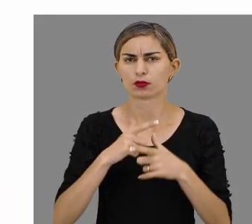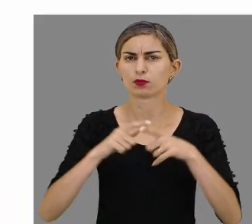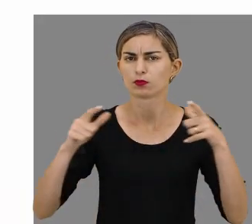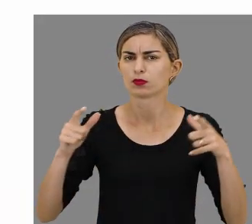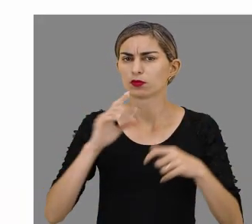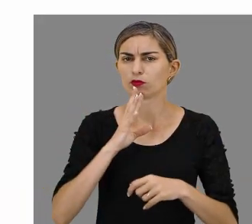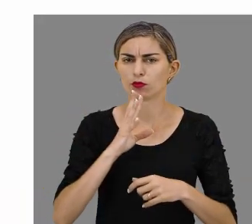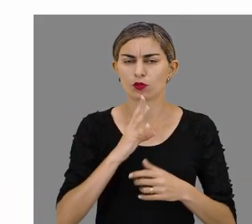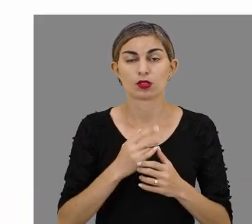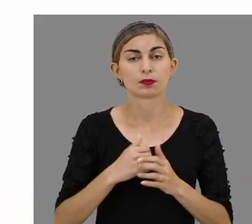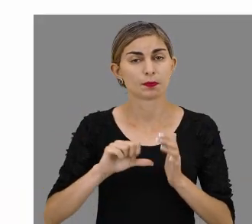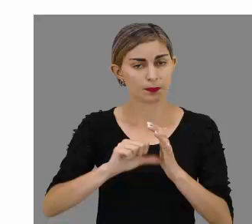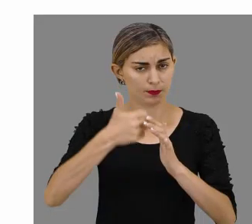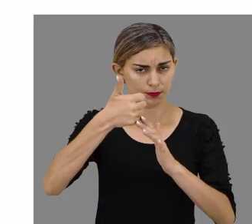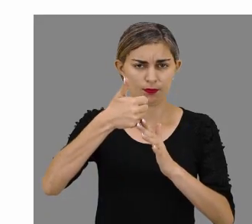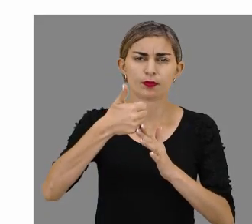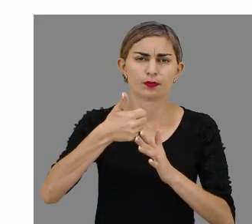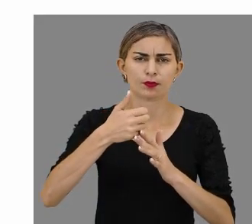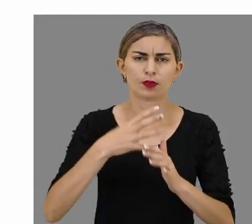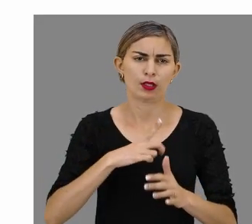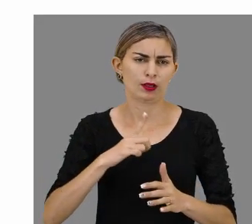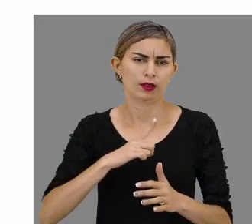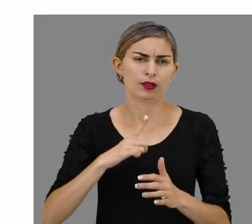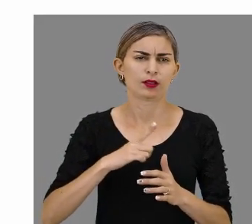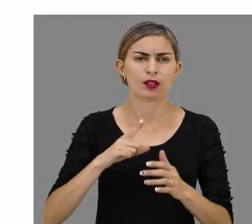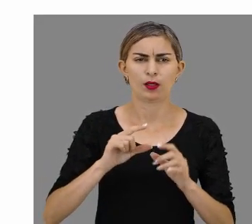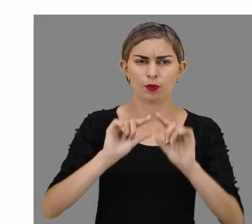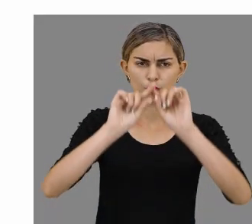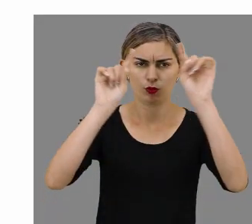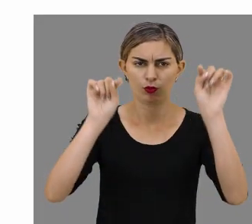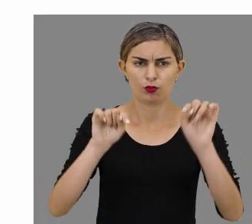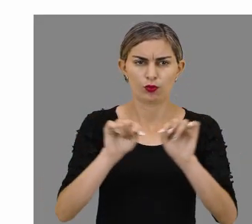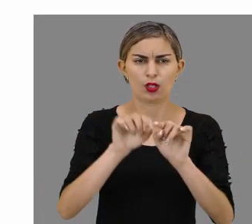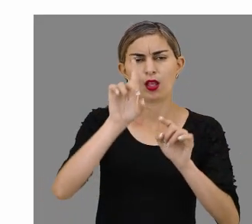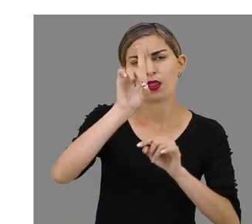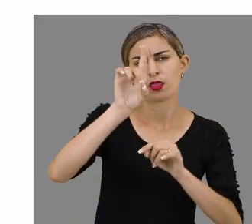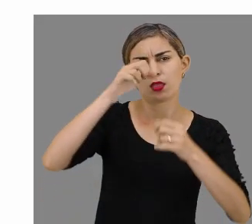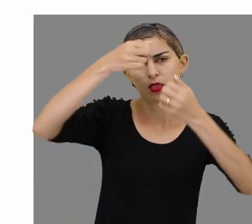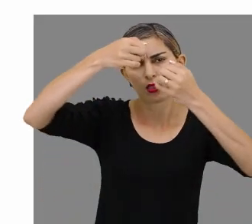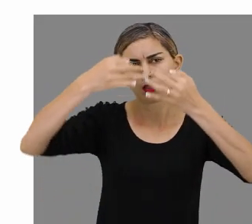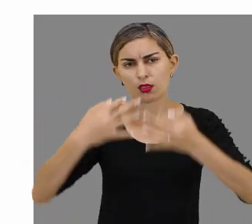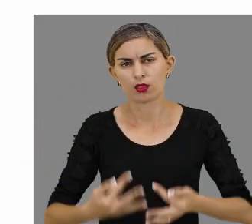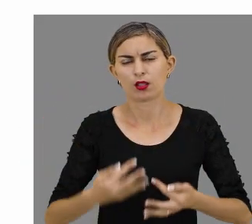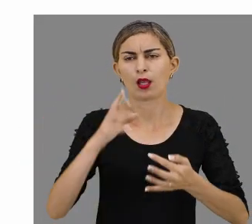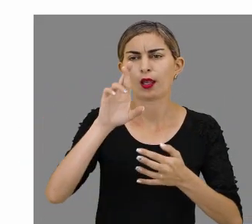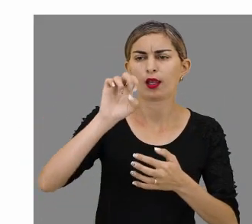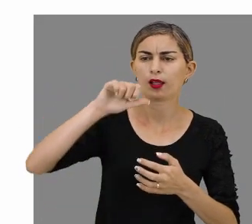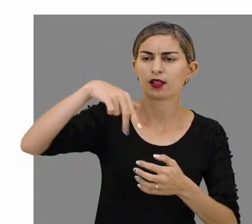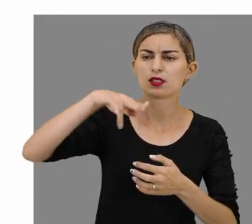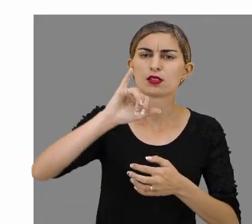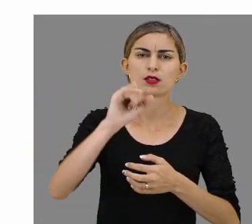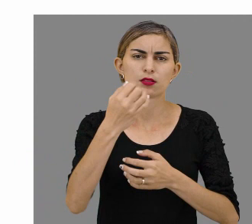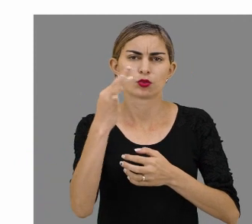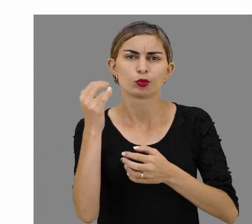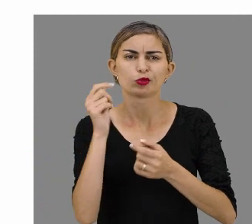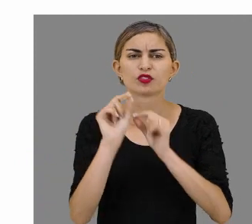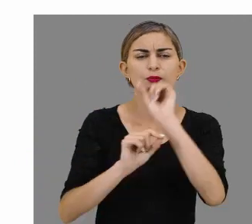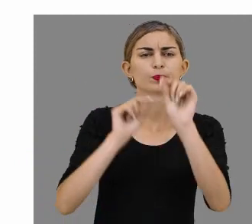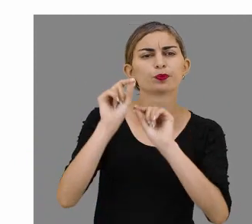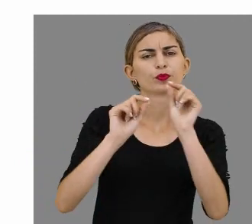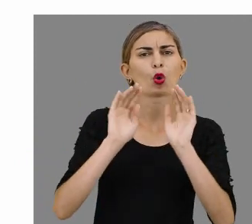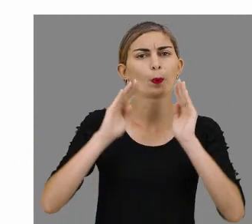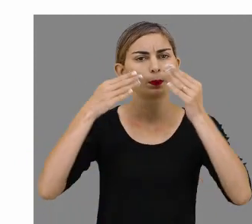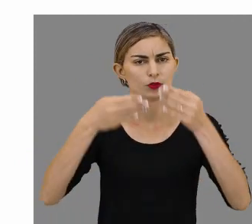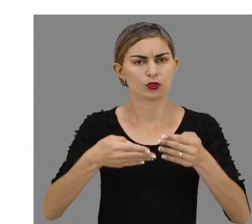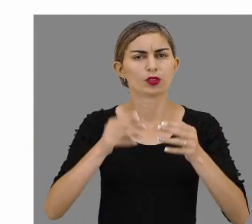conhecido. Primeiramente, nós temos o levantamento ou a definição dos requisitos. O objetivo